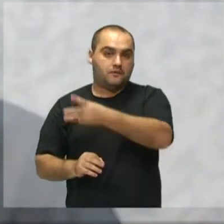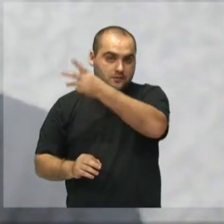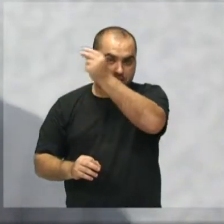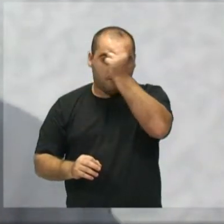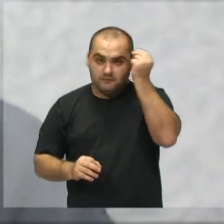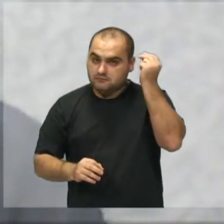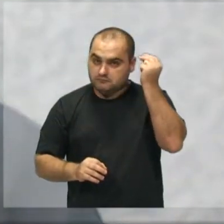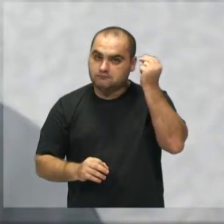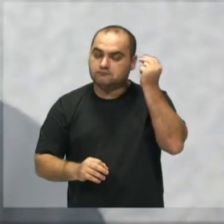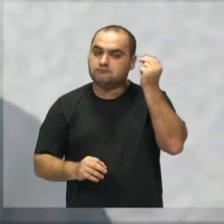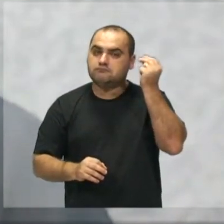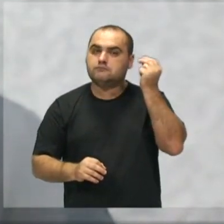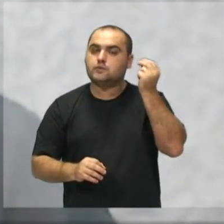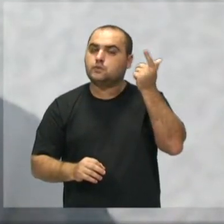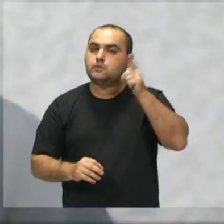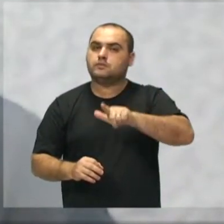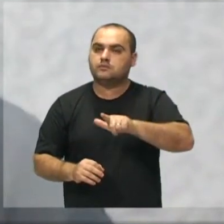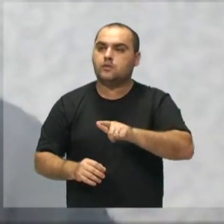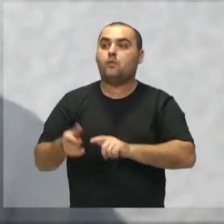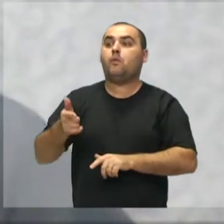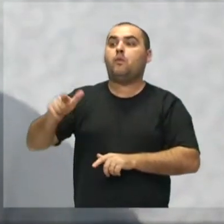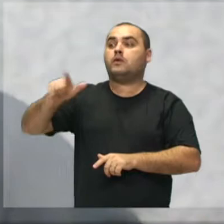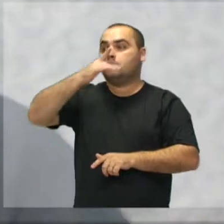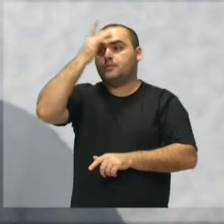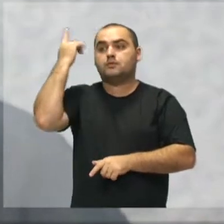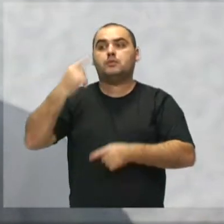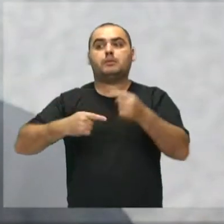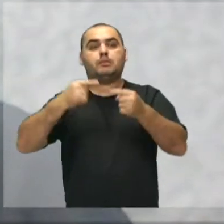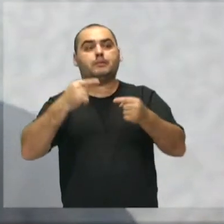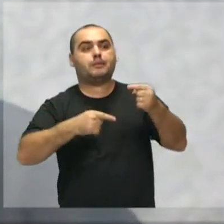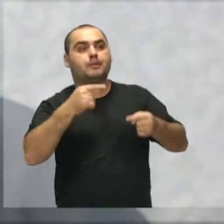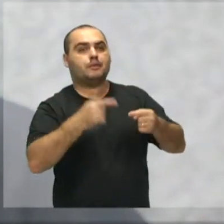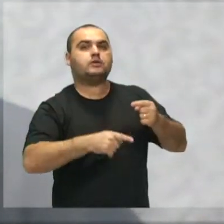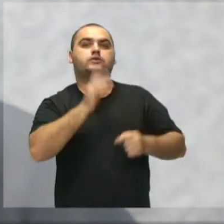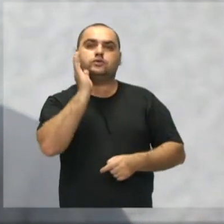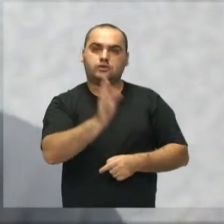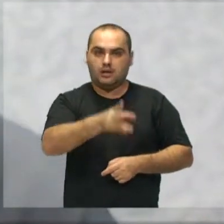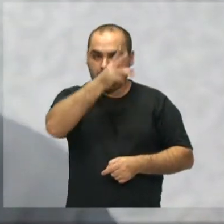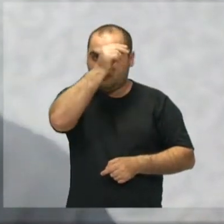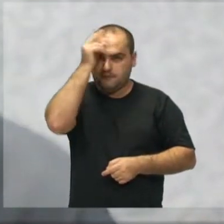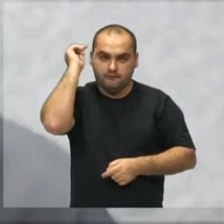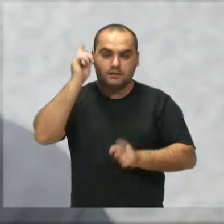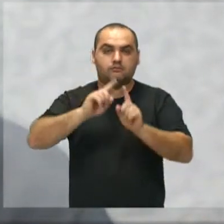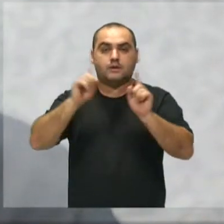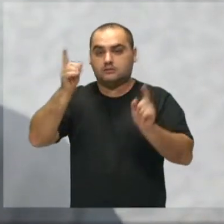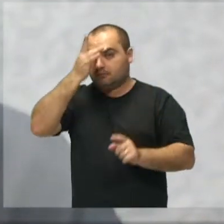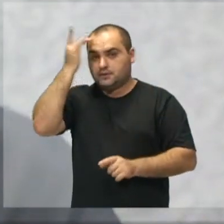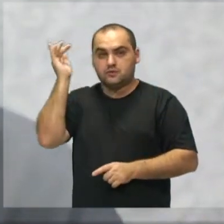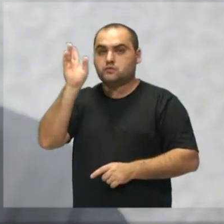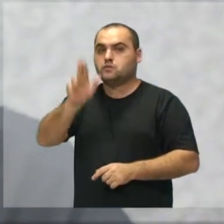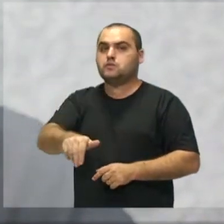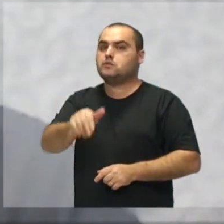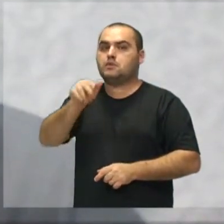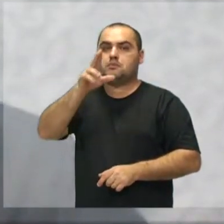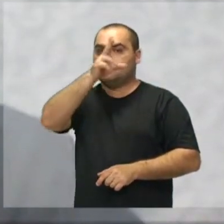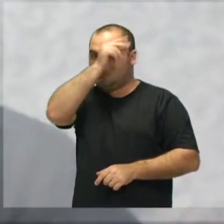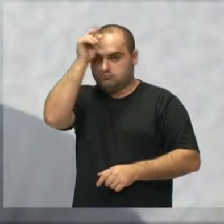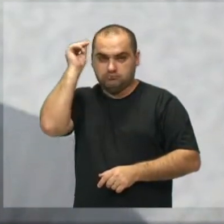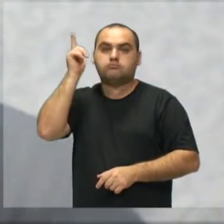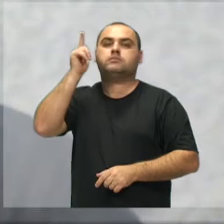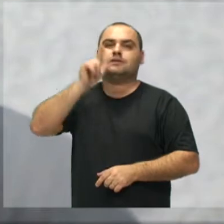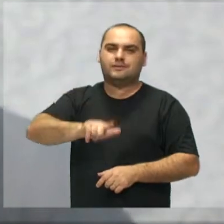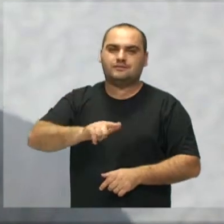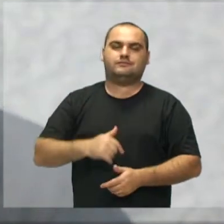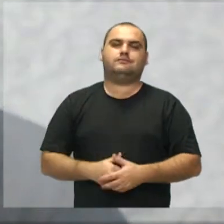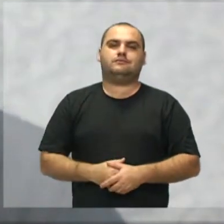daquele, apesar de outros concorrentes terem sido prefeitos. Né? Mas, em todo caso, você vê